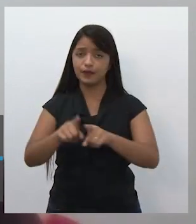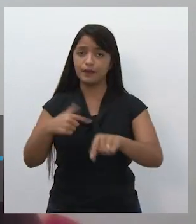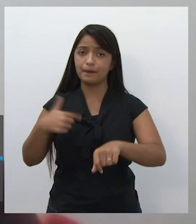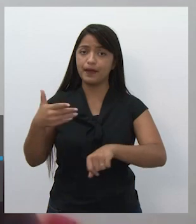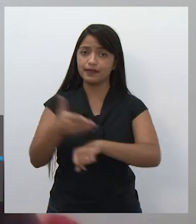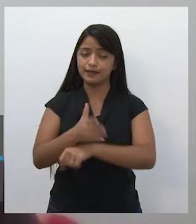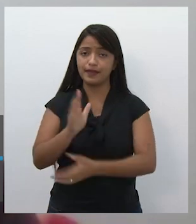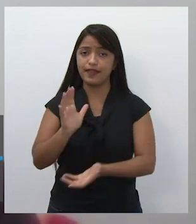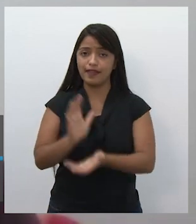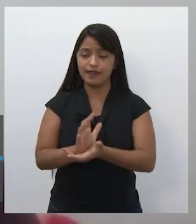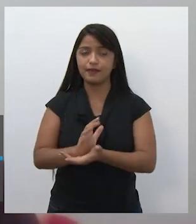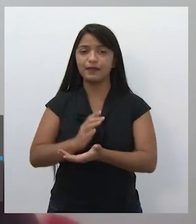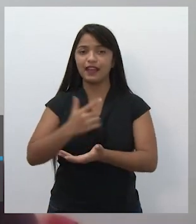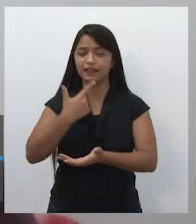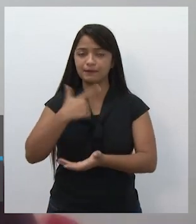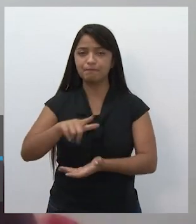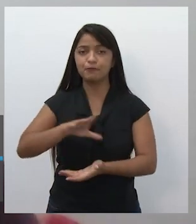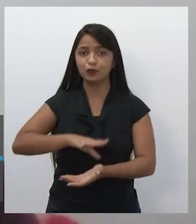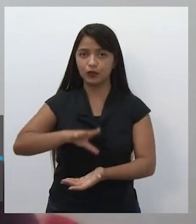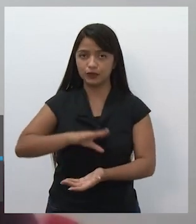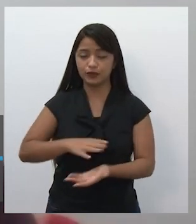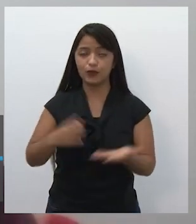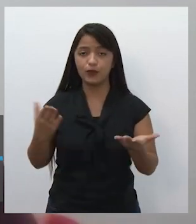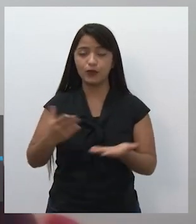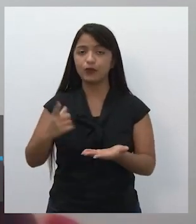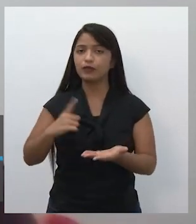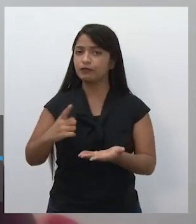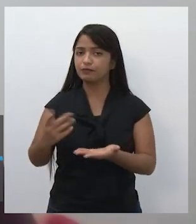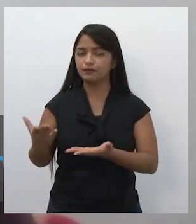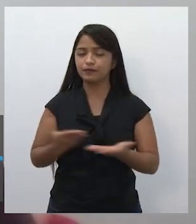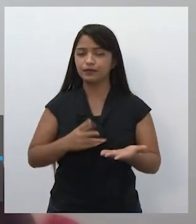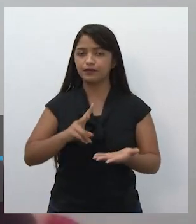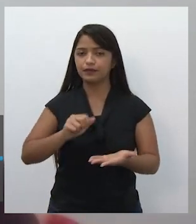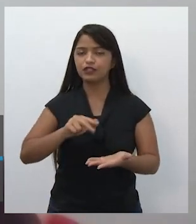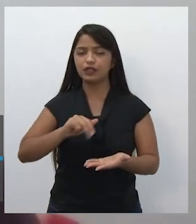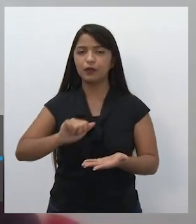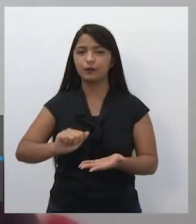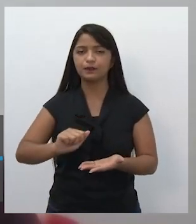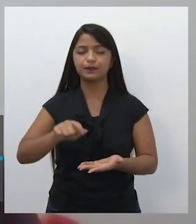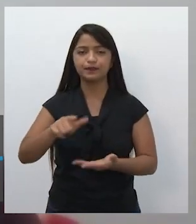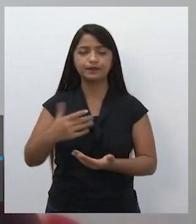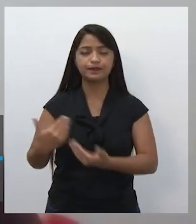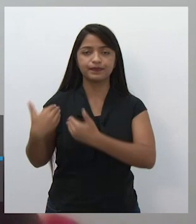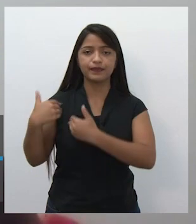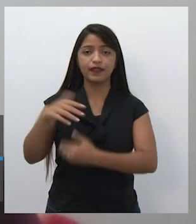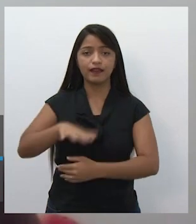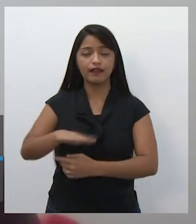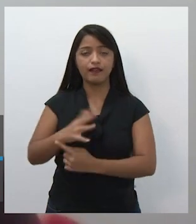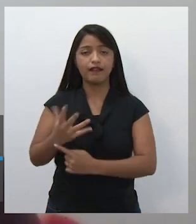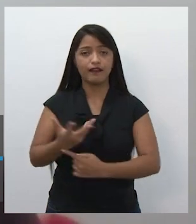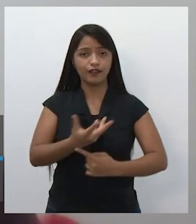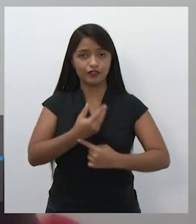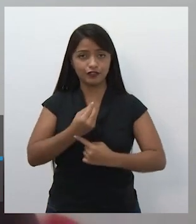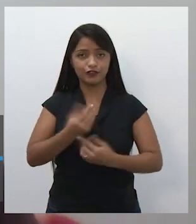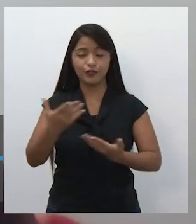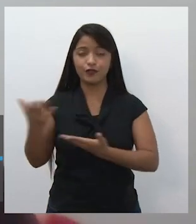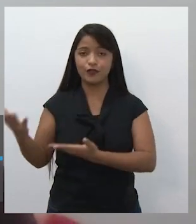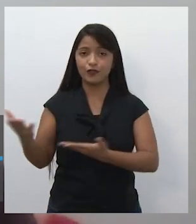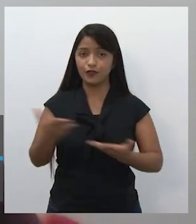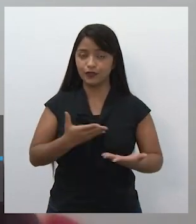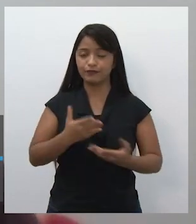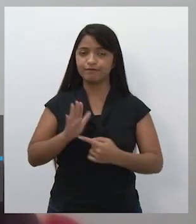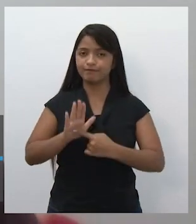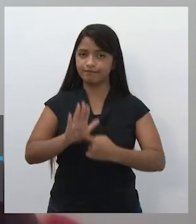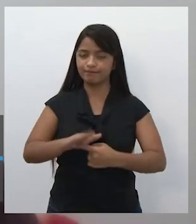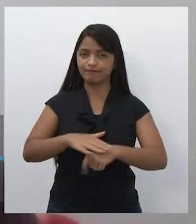aqui conversando com vocês estará também a Ivânia, que é da redatora da área de arte. Eu passo a palavra para ela agora para que ela se apresente e converse